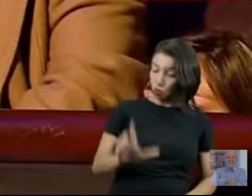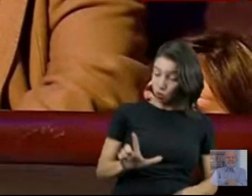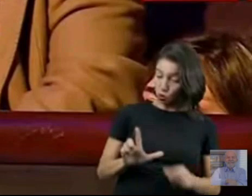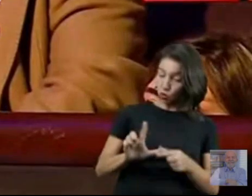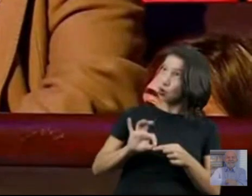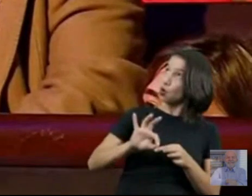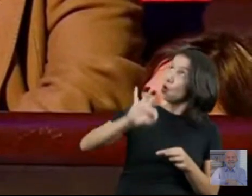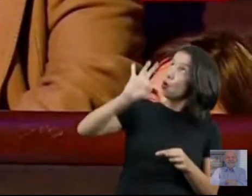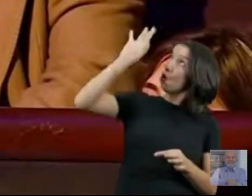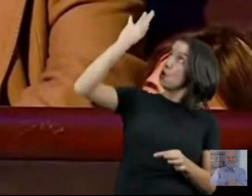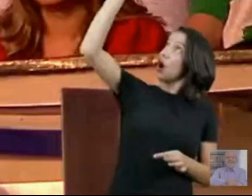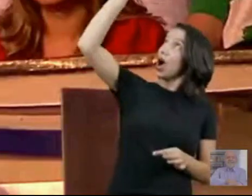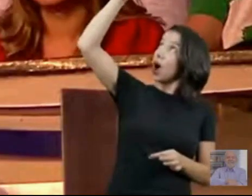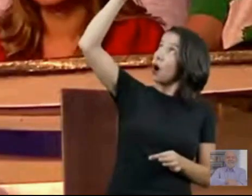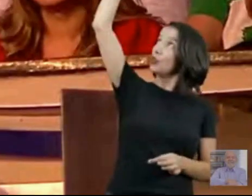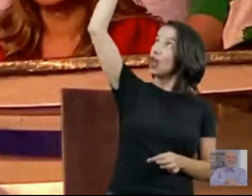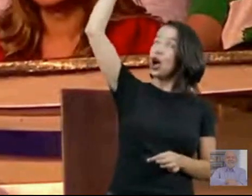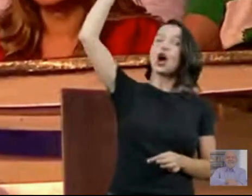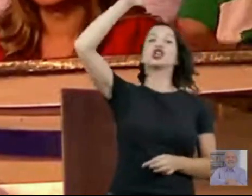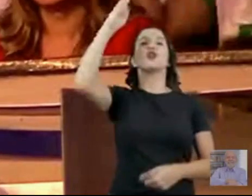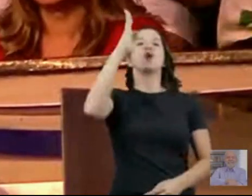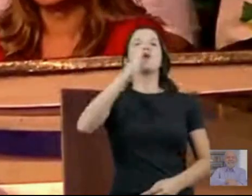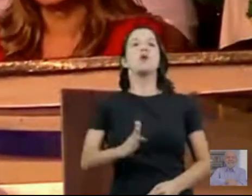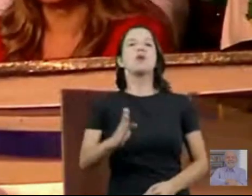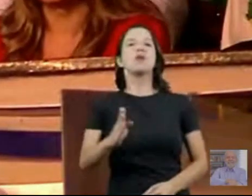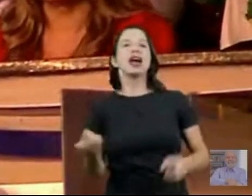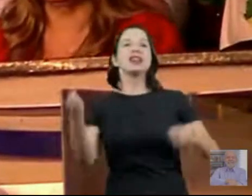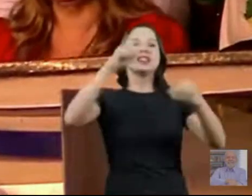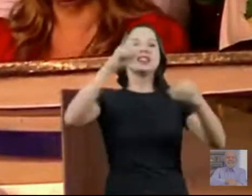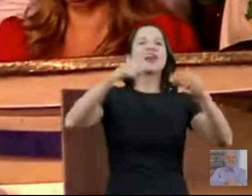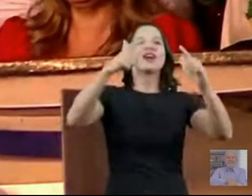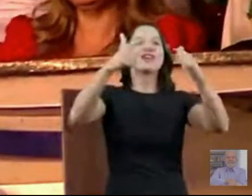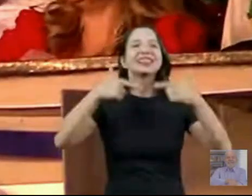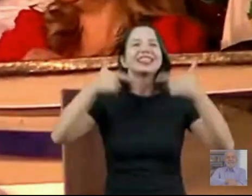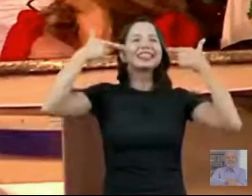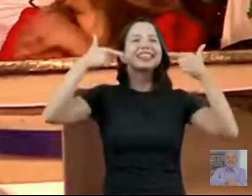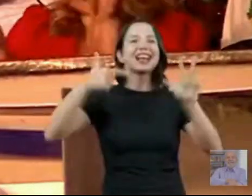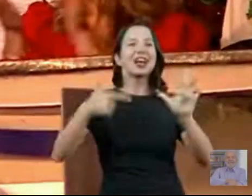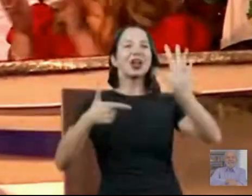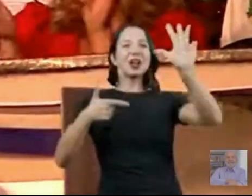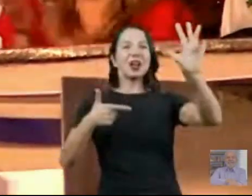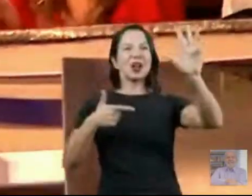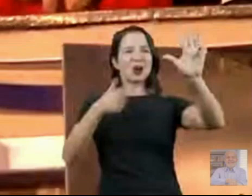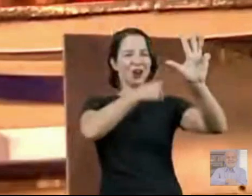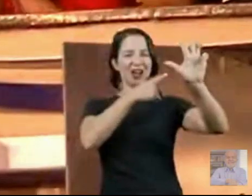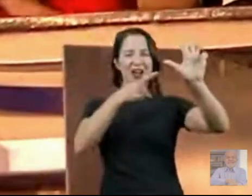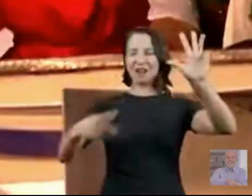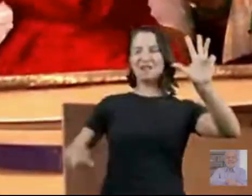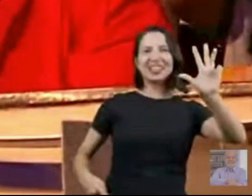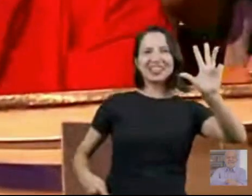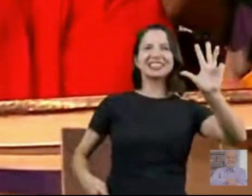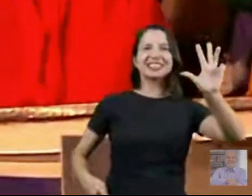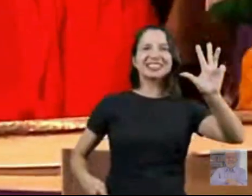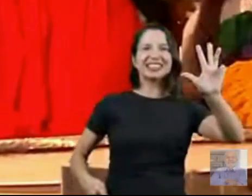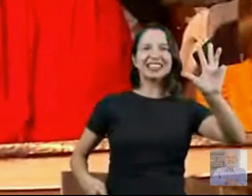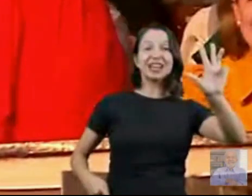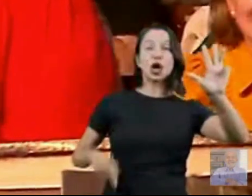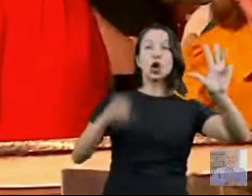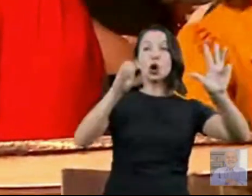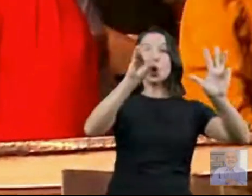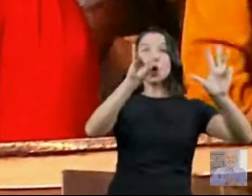viva Lula, presidente do Oiapoque ao Chuí, o Brasil volta a